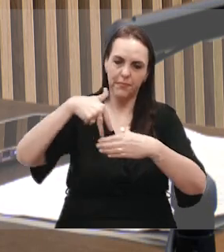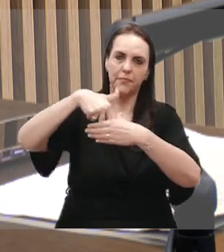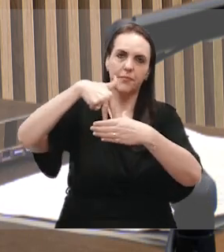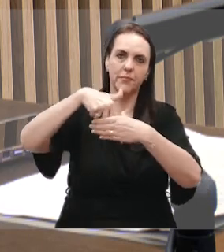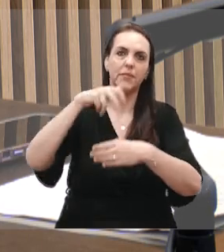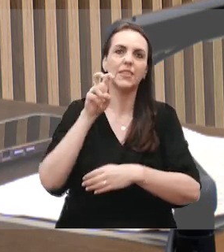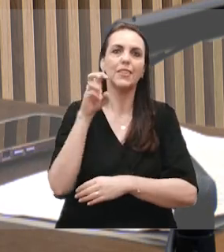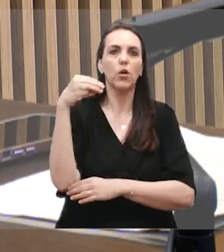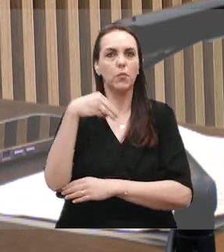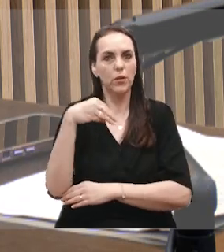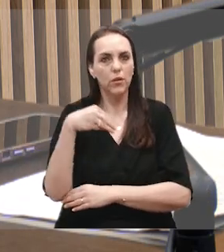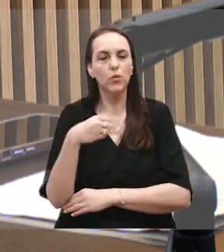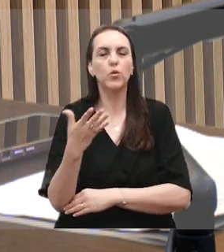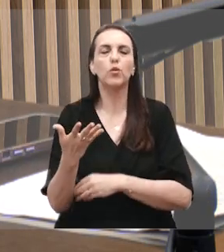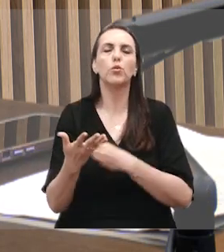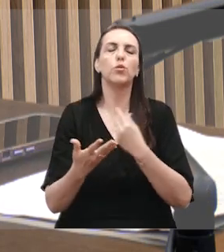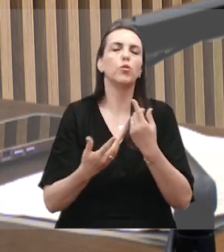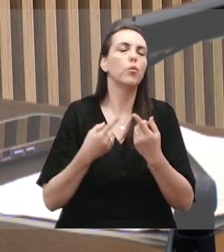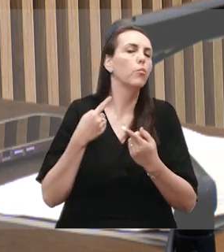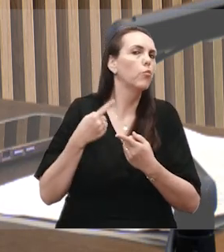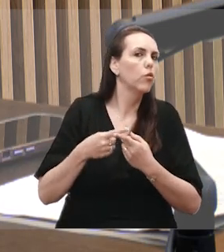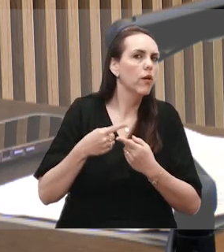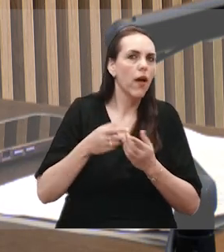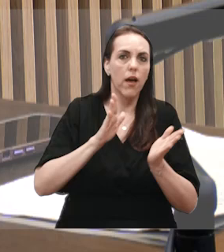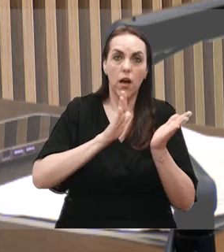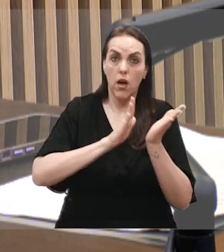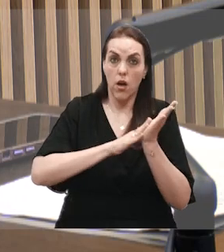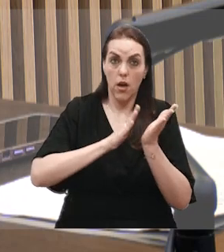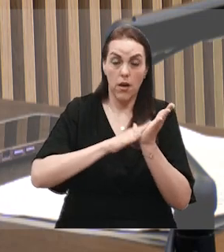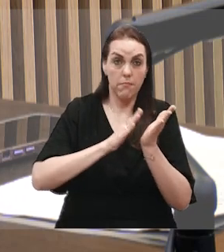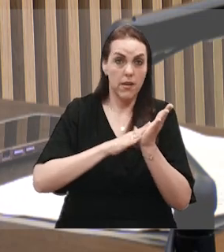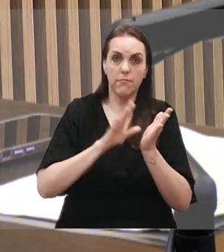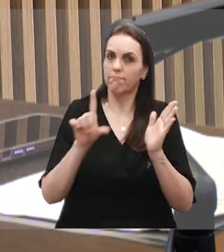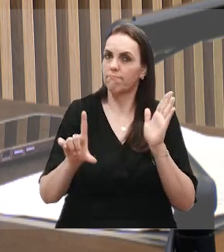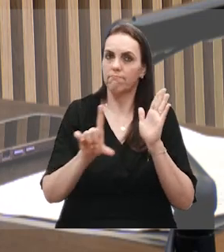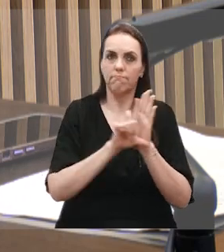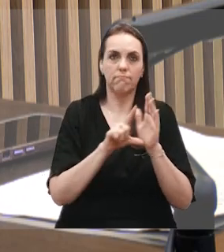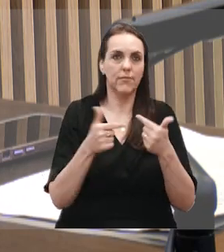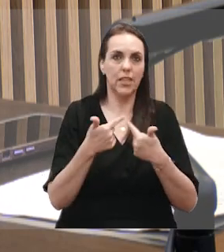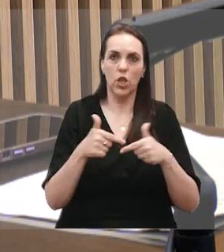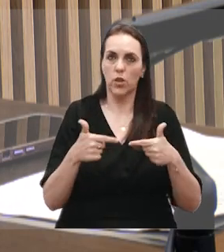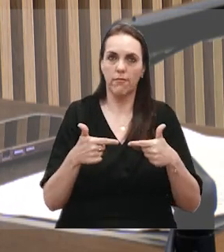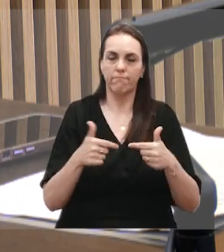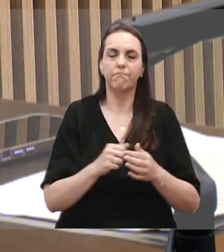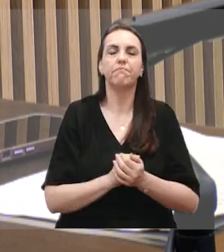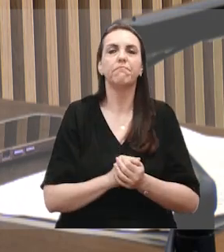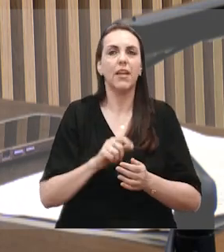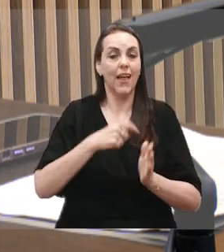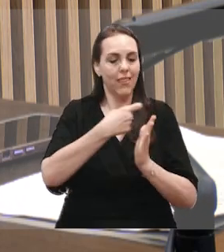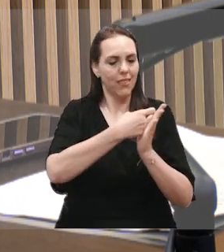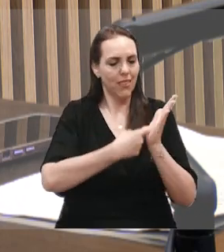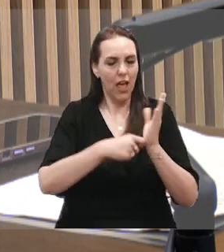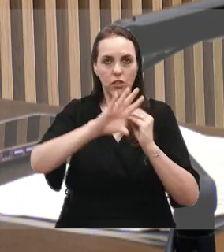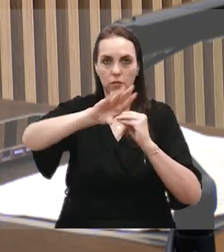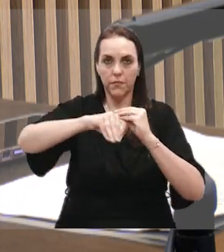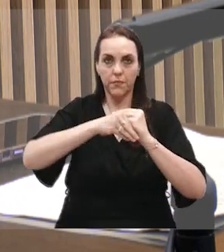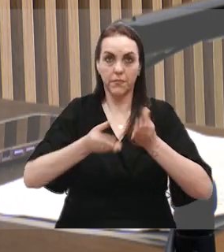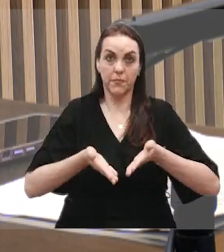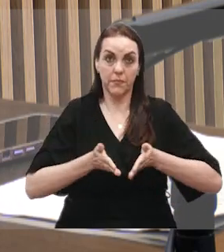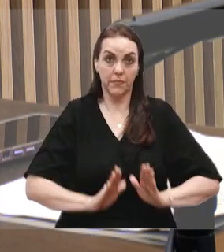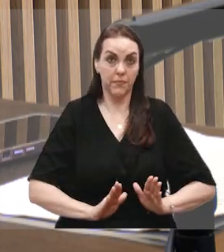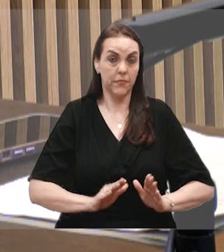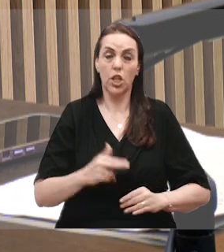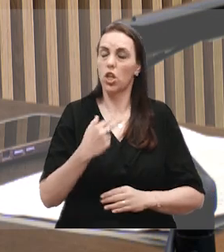minutos, exatamente, que é uma cobrança ilegal. A taxa adicional dos partos, ela é ilegal no Brasil, a